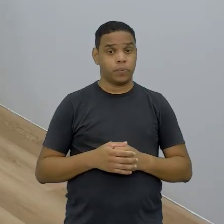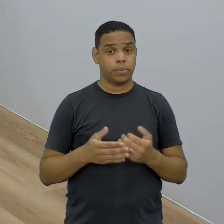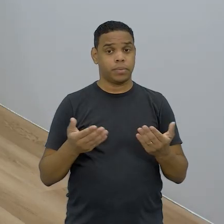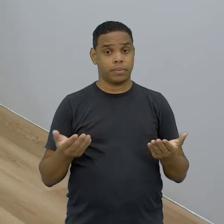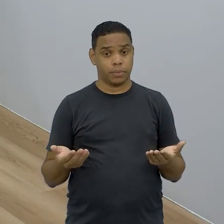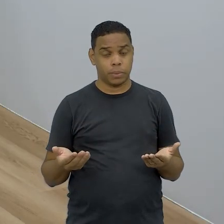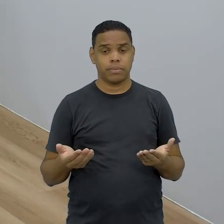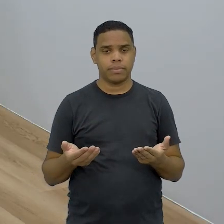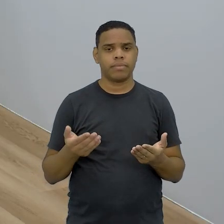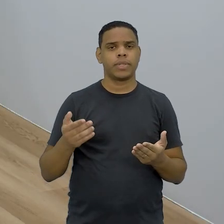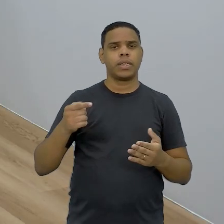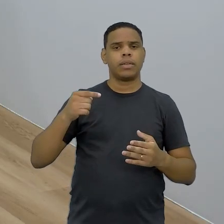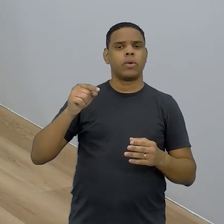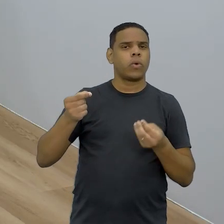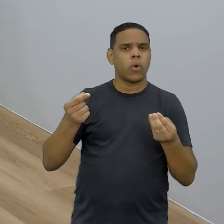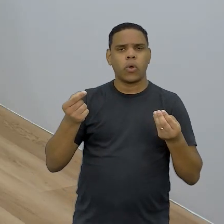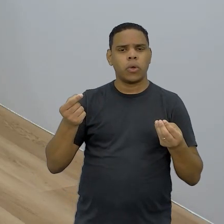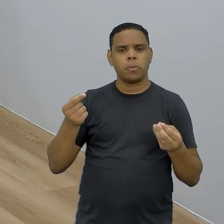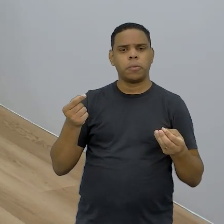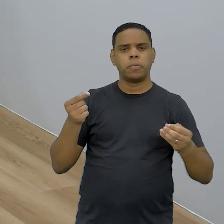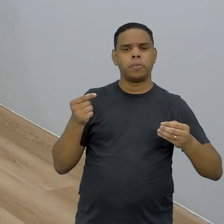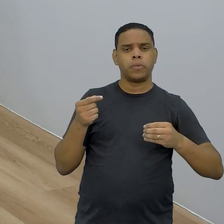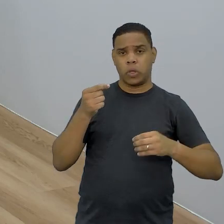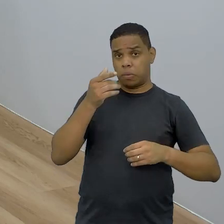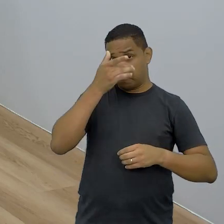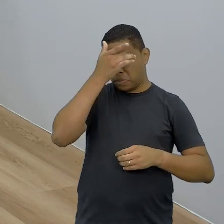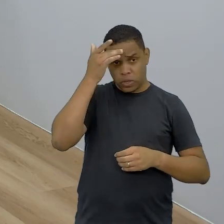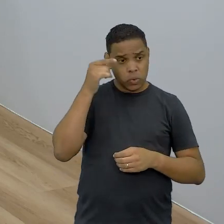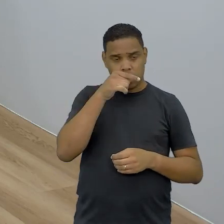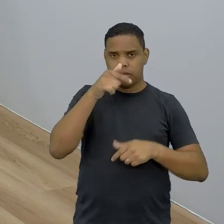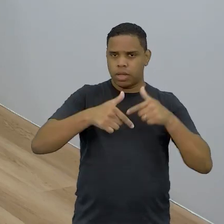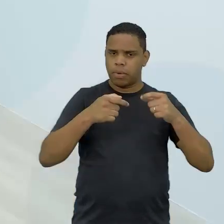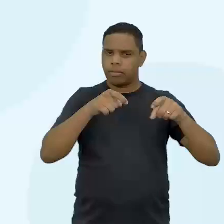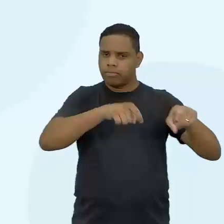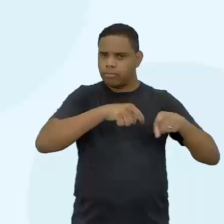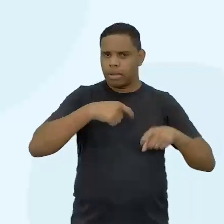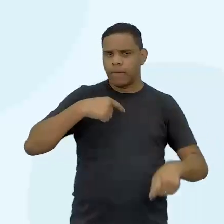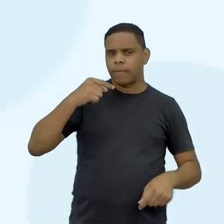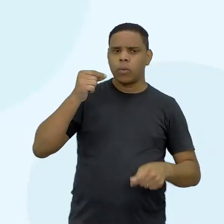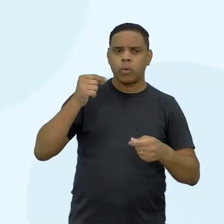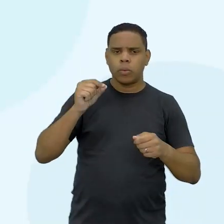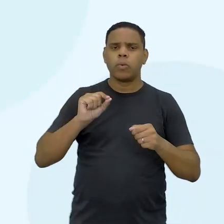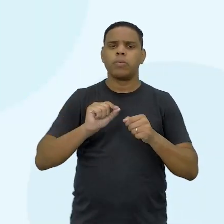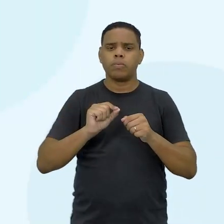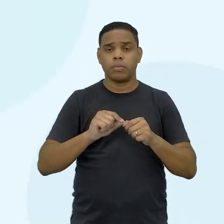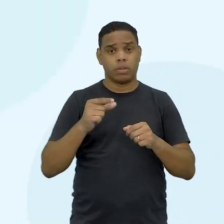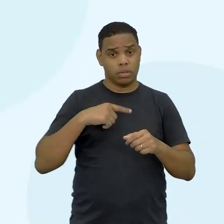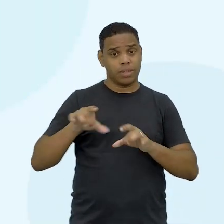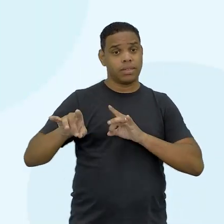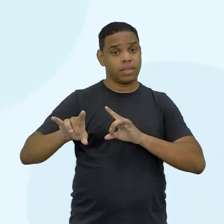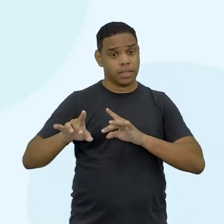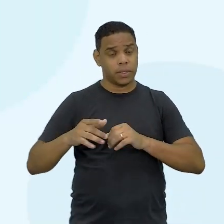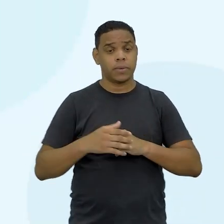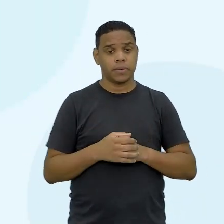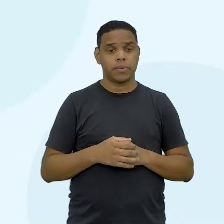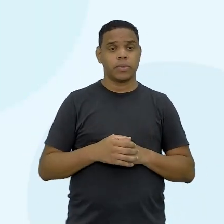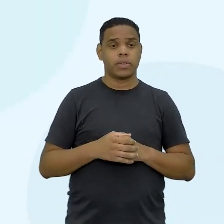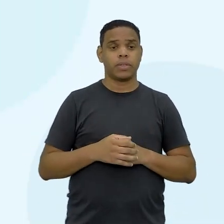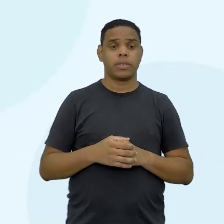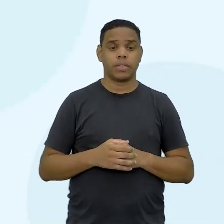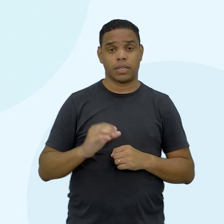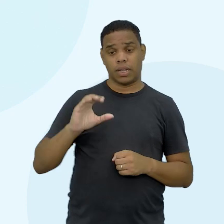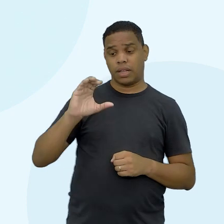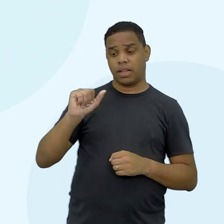aí, né, o que será que esse agricultor aí ele pode fazer? Então aí tem algumas técnicas, né, como por exemplo,